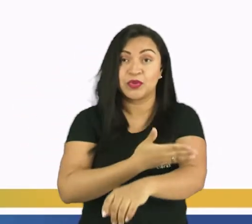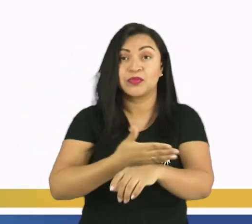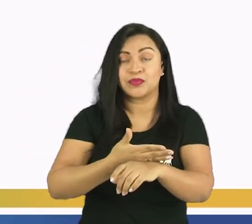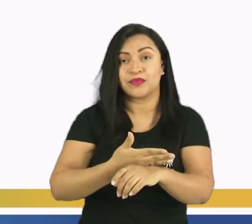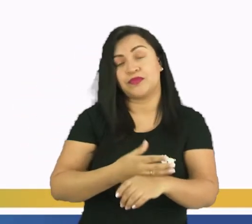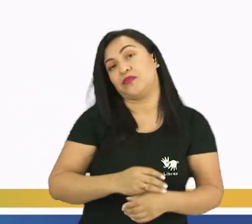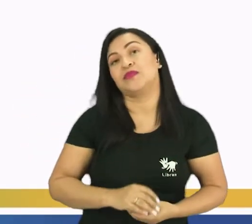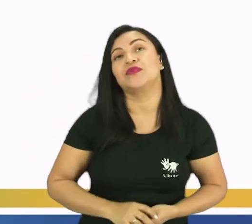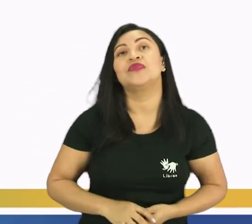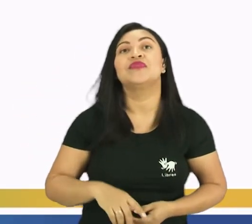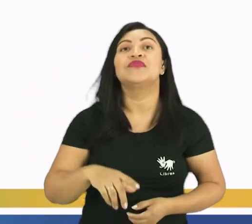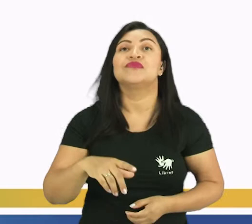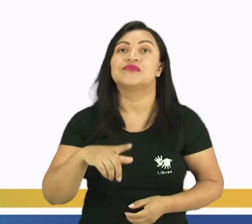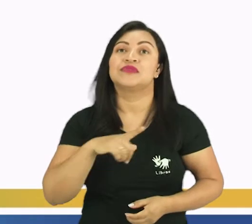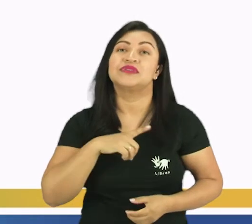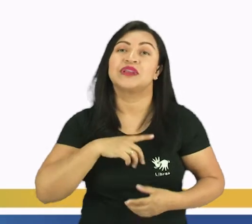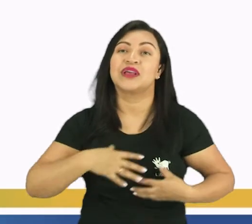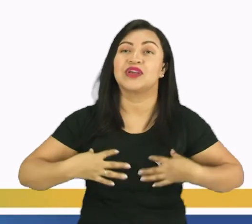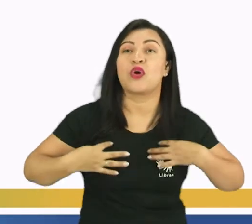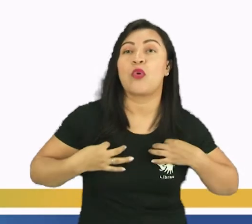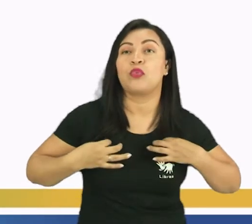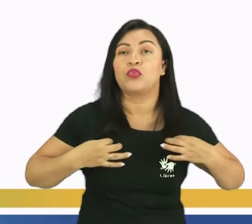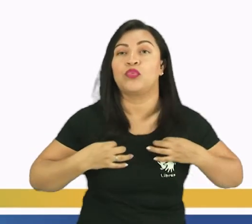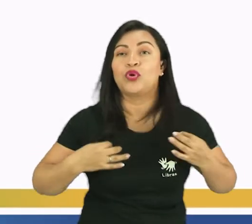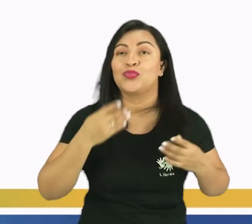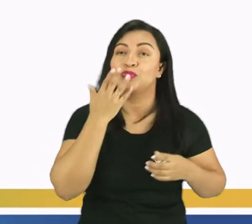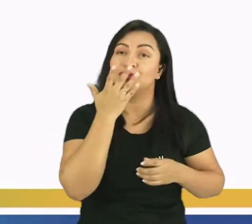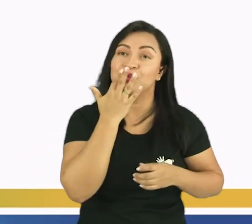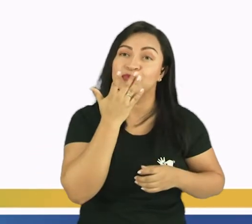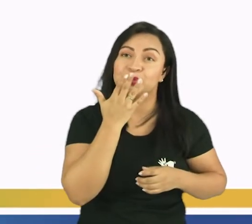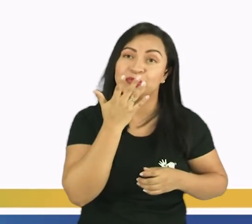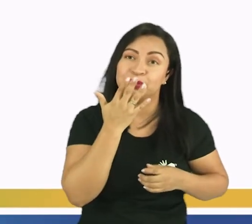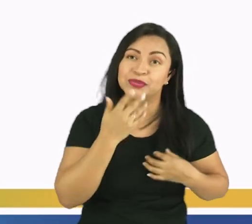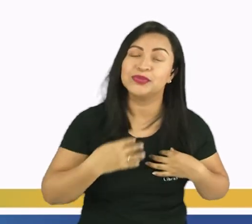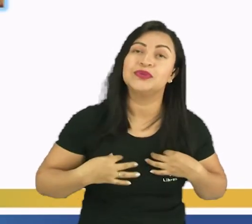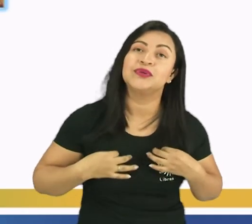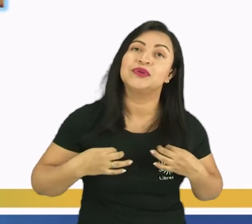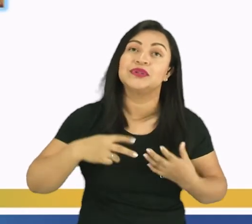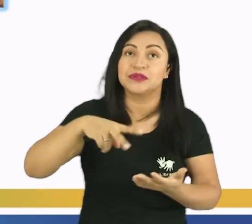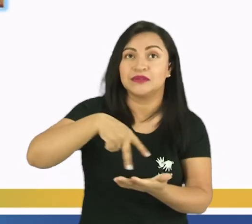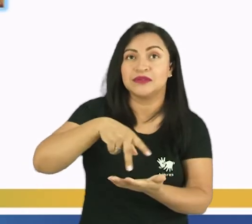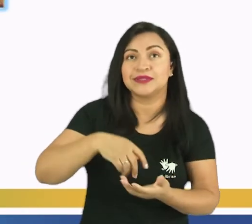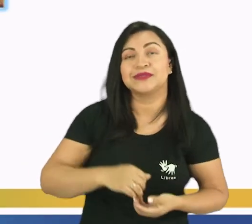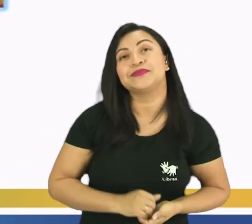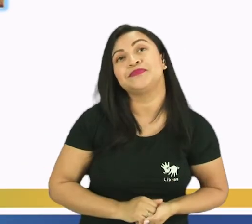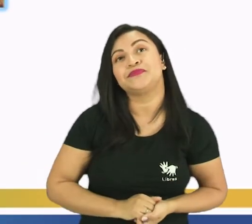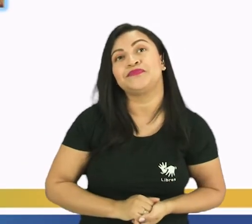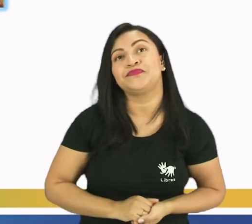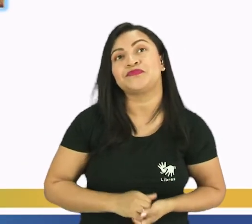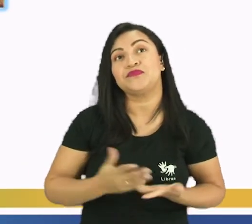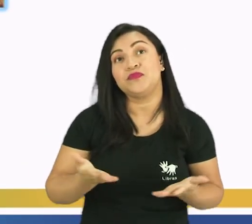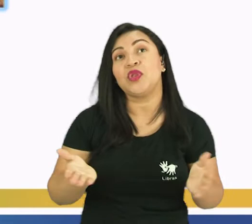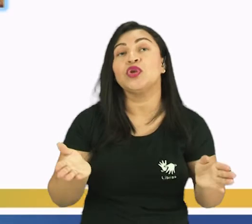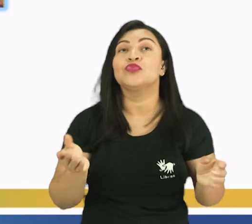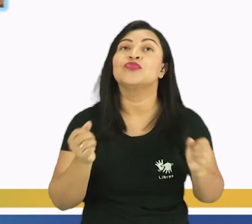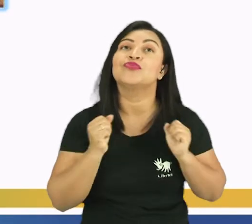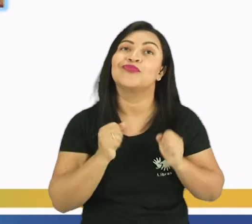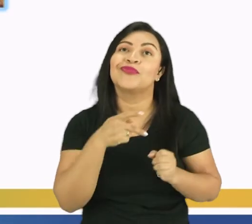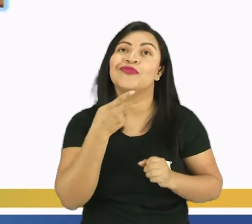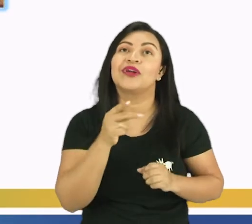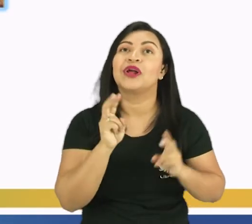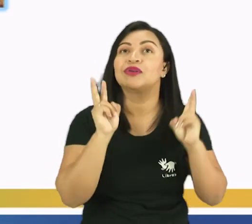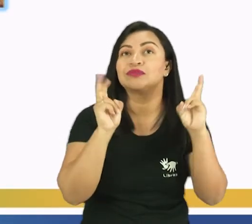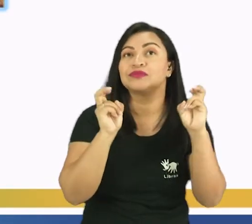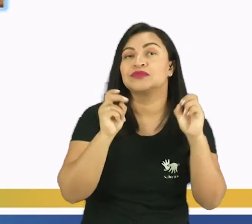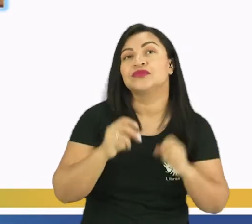nos apetrechos e roupas coloridas, no desenrolar das danças, né? Então a gente pode falar agora um pouquinho